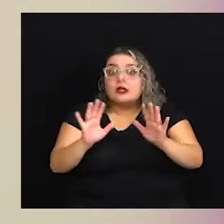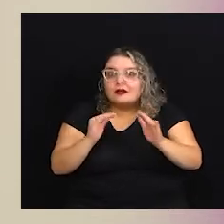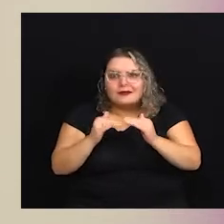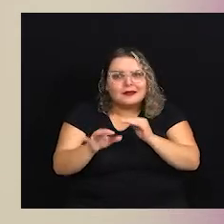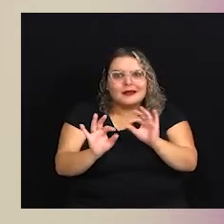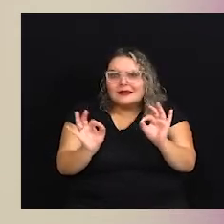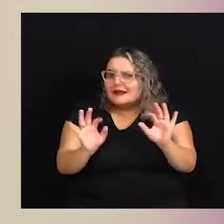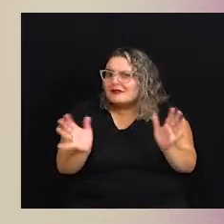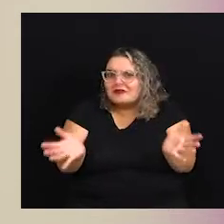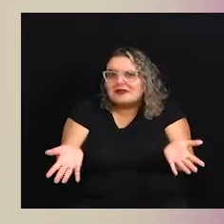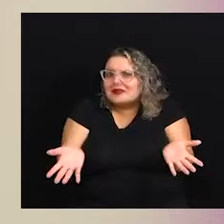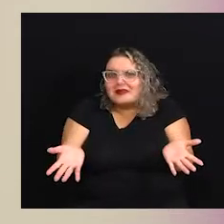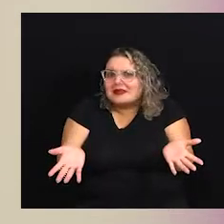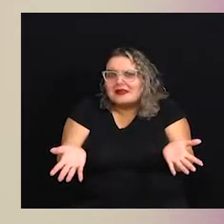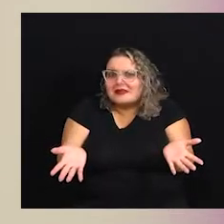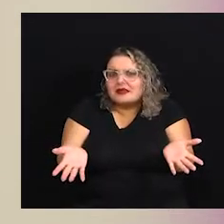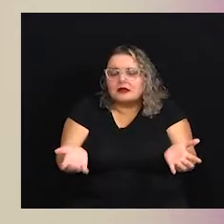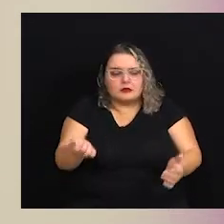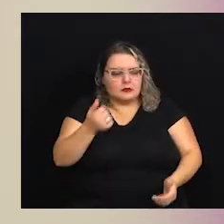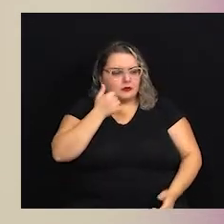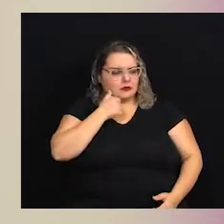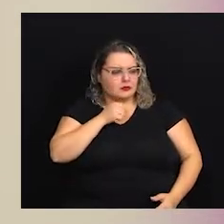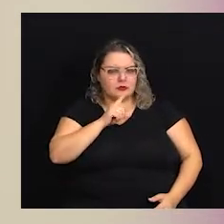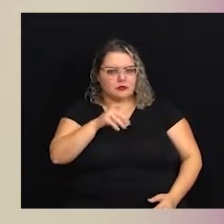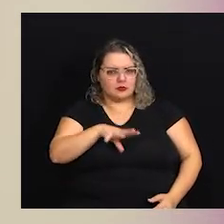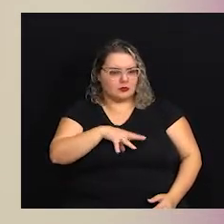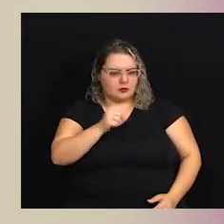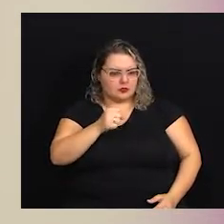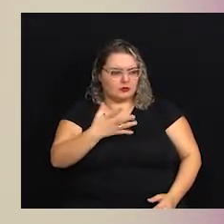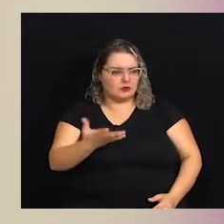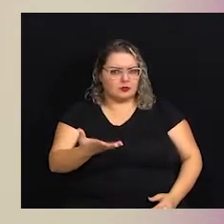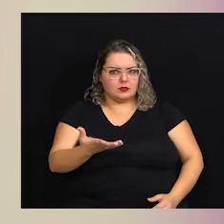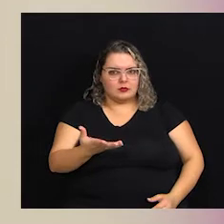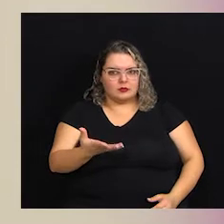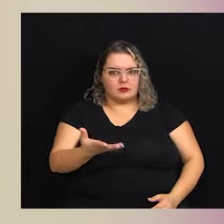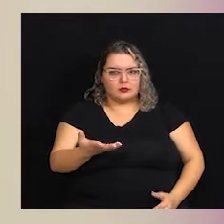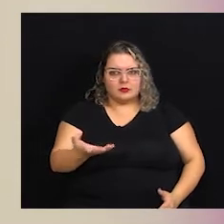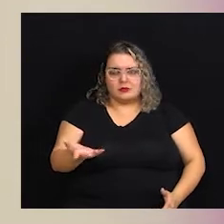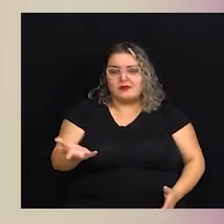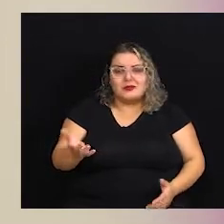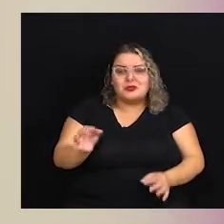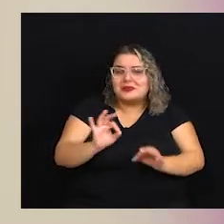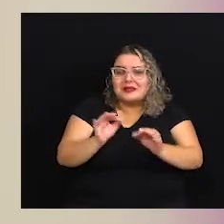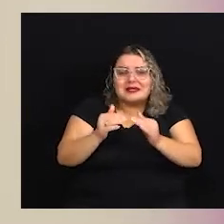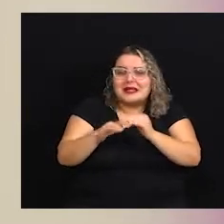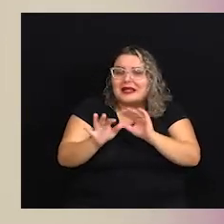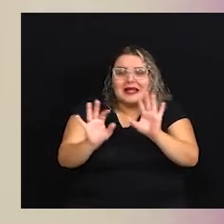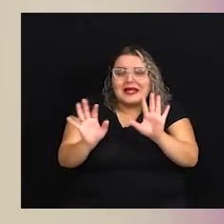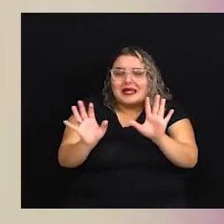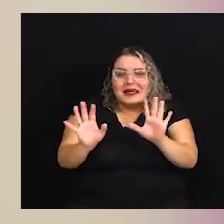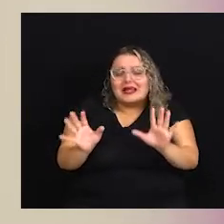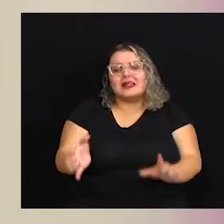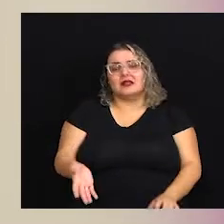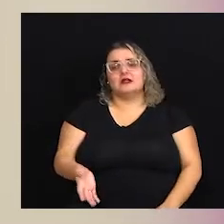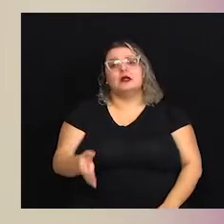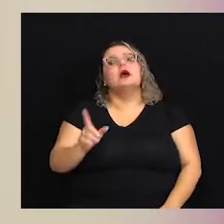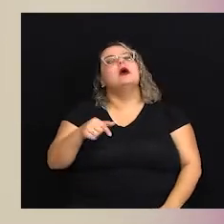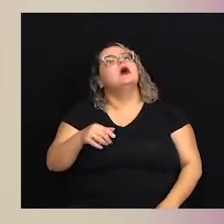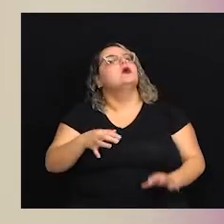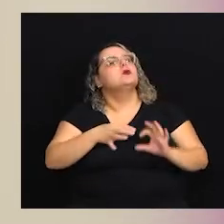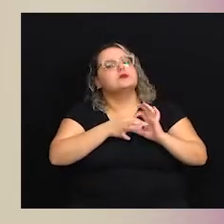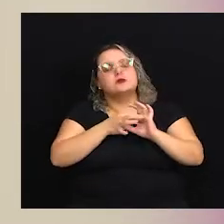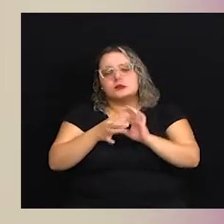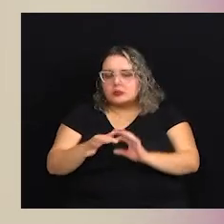Não, tem nada a ver. Tem. Aí a mulher fala, não estou na menopausa, imagina. Não, não tem nada a ver. Nós temos que entender que tem um